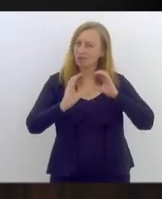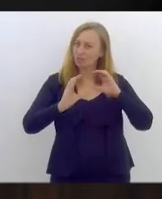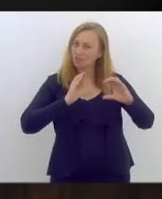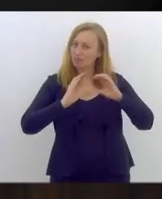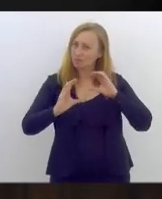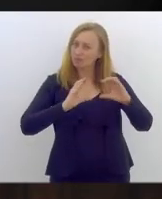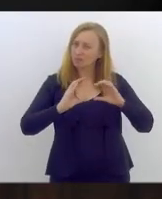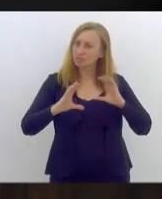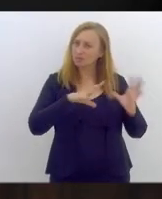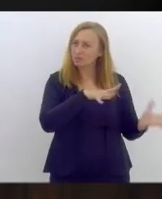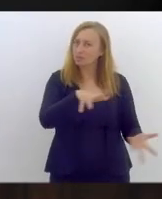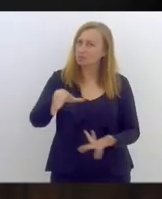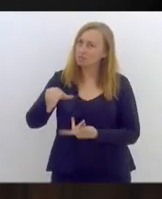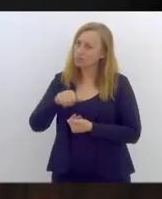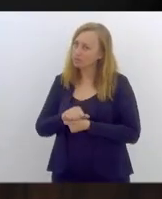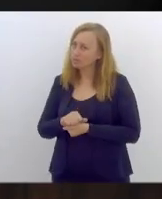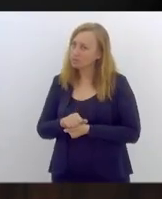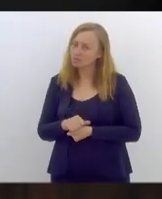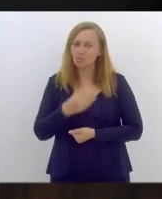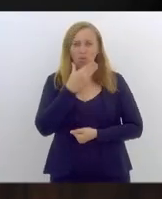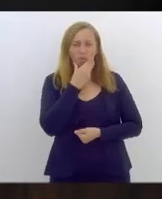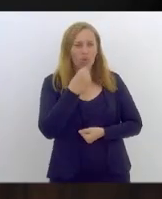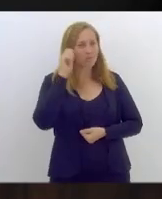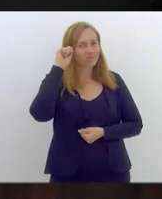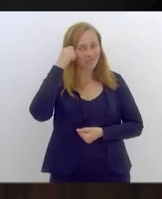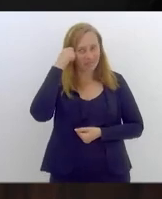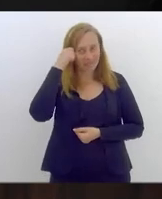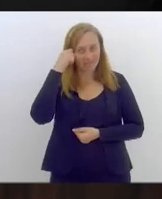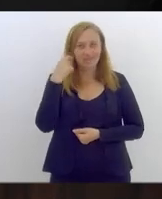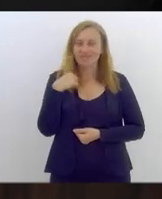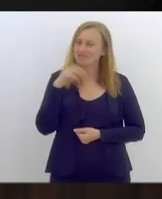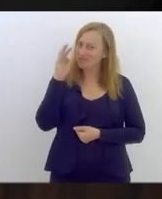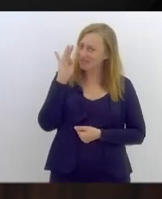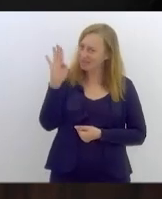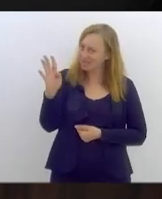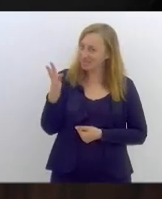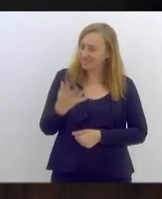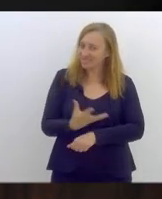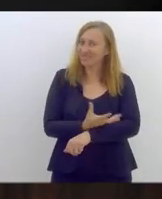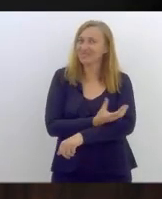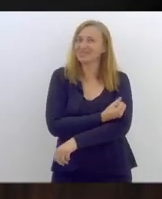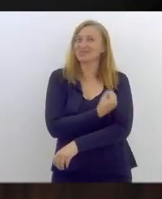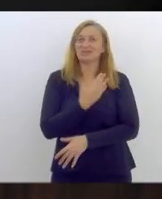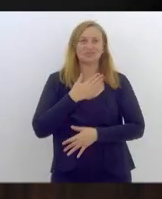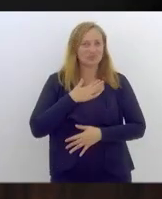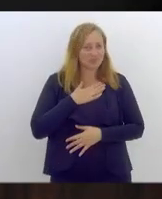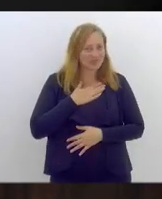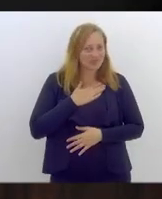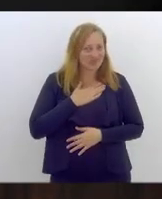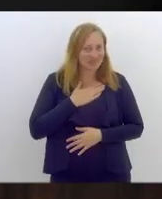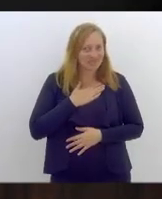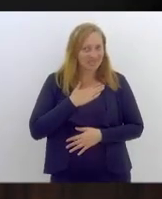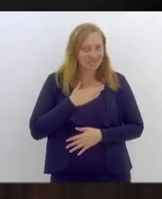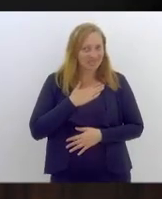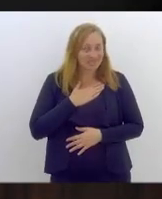no mundo, um homem negro, vocês imaginam a minha emoção e a minha